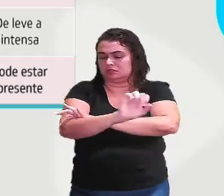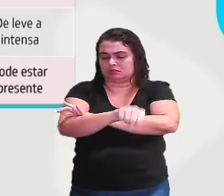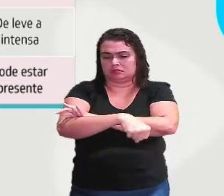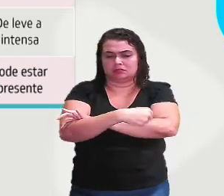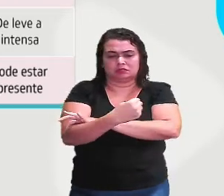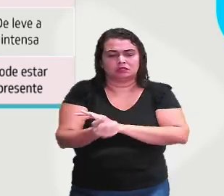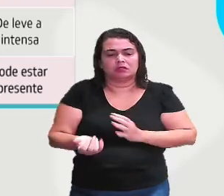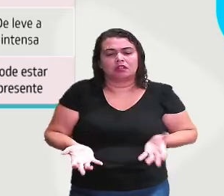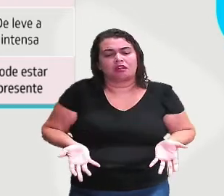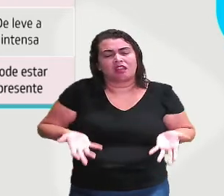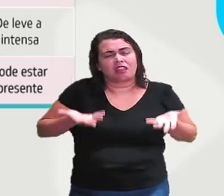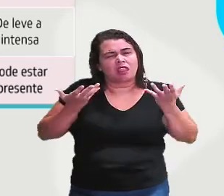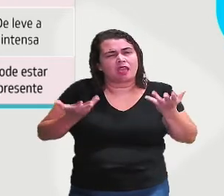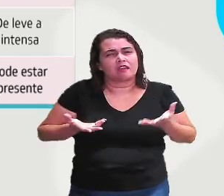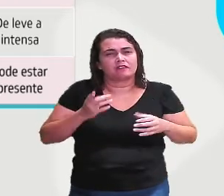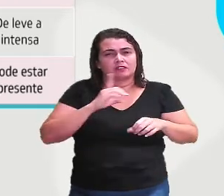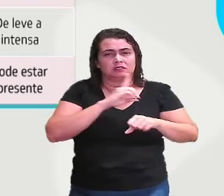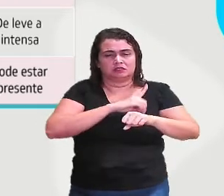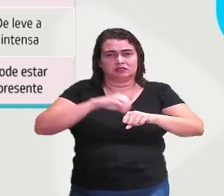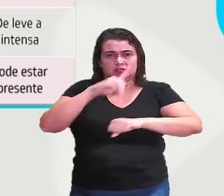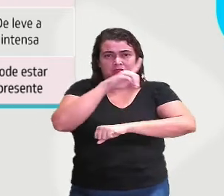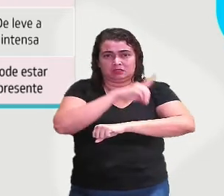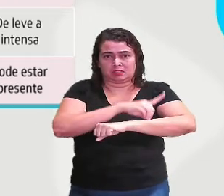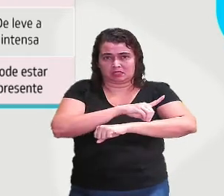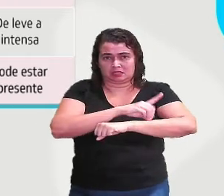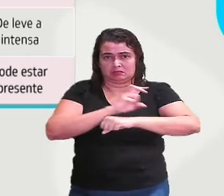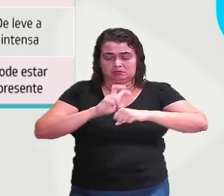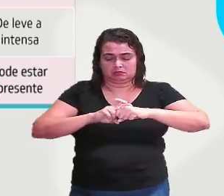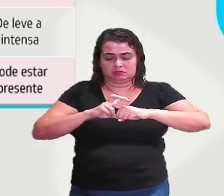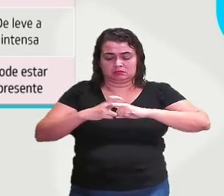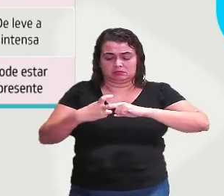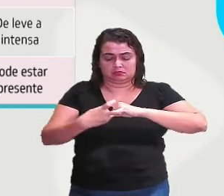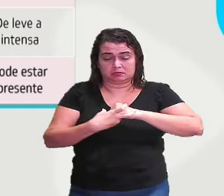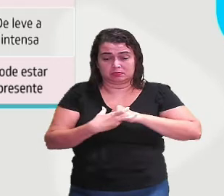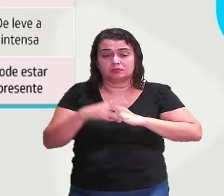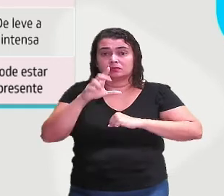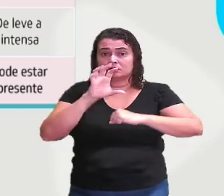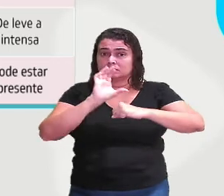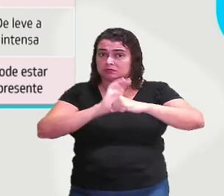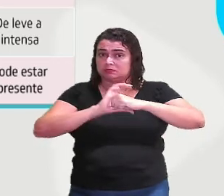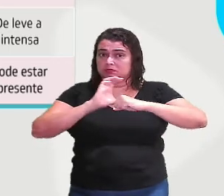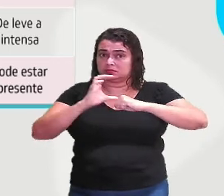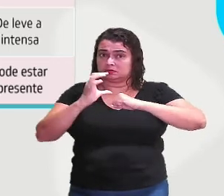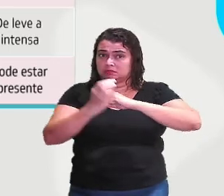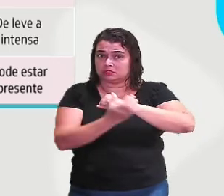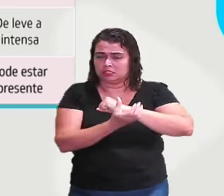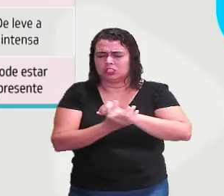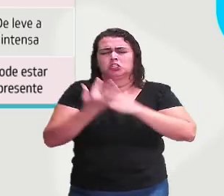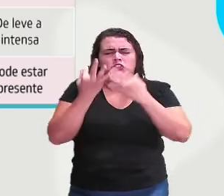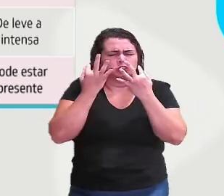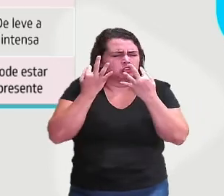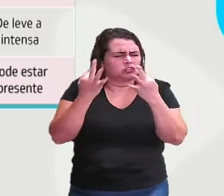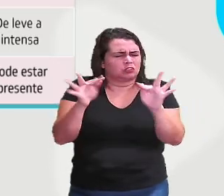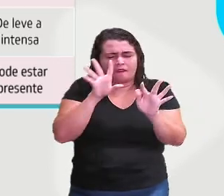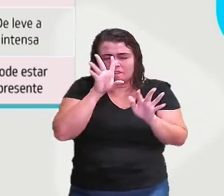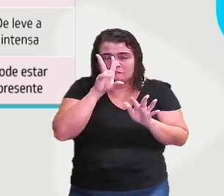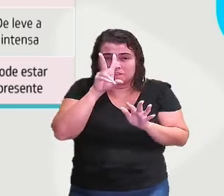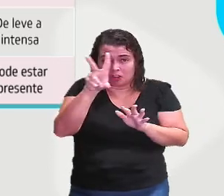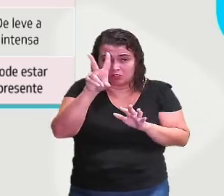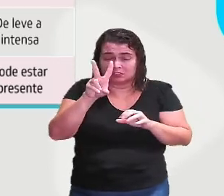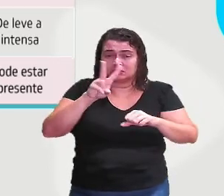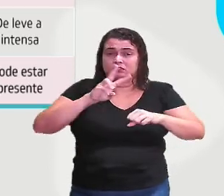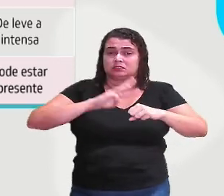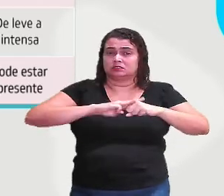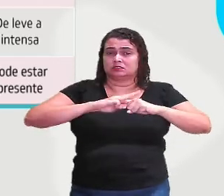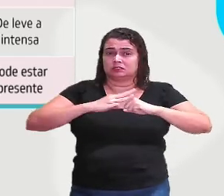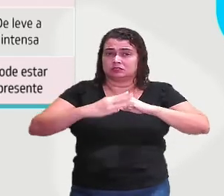moderadas. Mas quando eu penso em chikungunya, as dores são intensas. E daqui a pouco a gente vai saber por que isso acontece. Já quando eu falo em